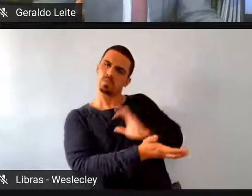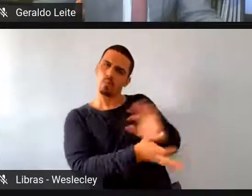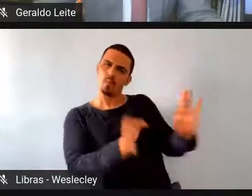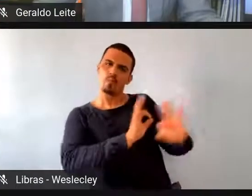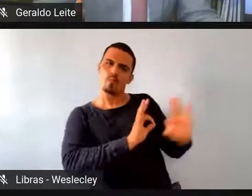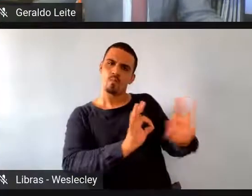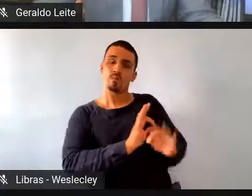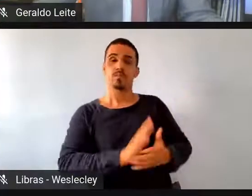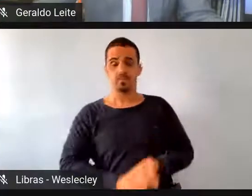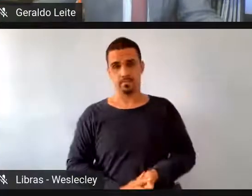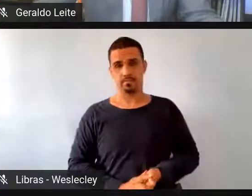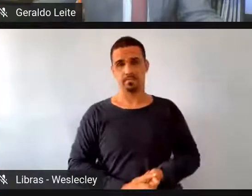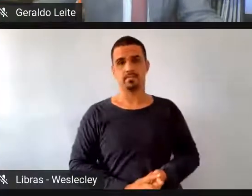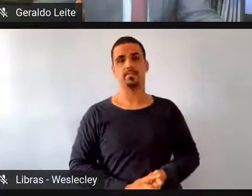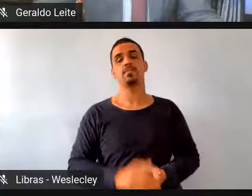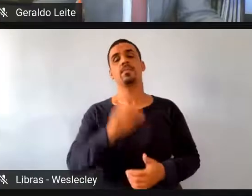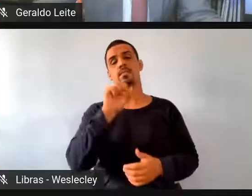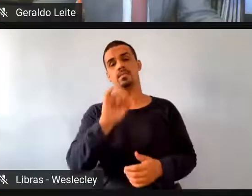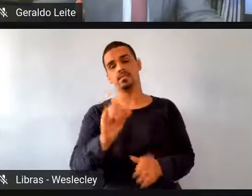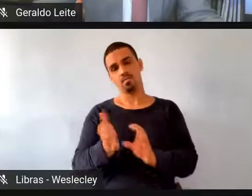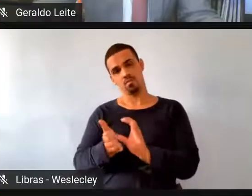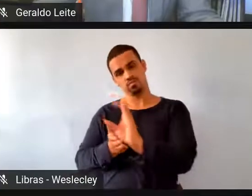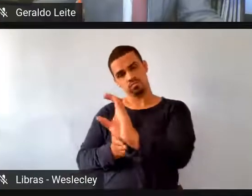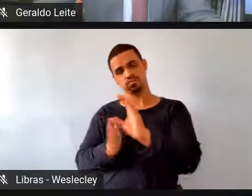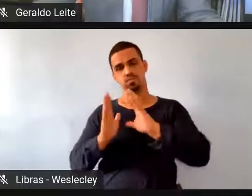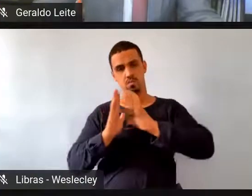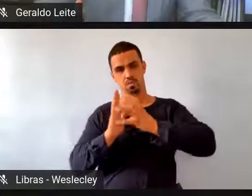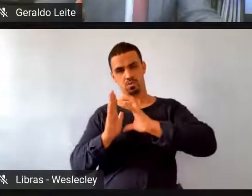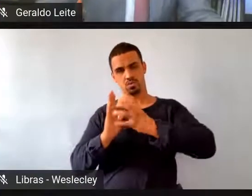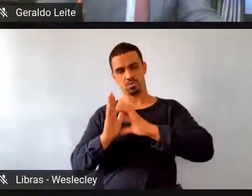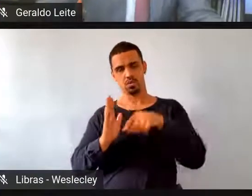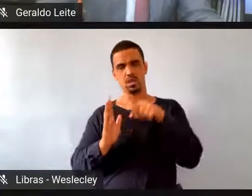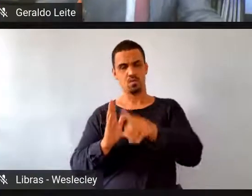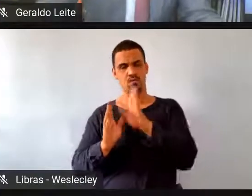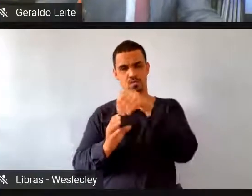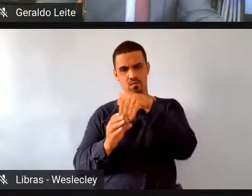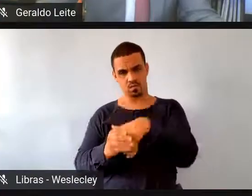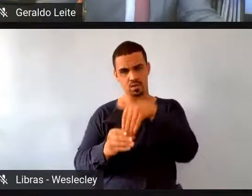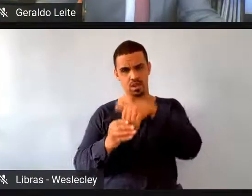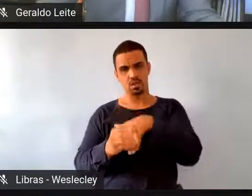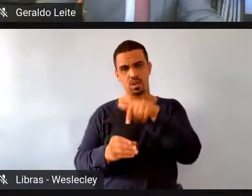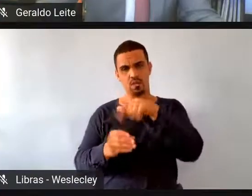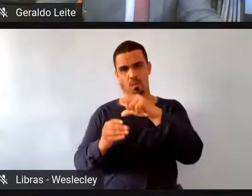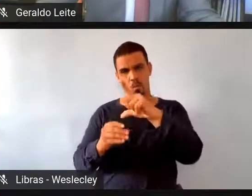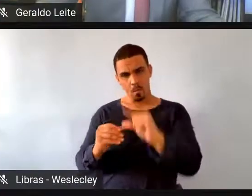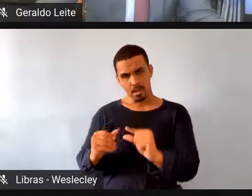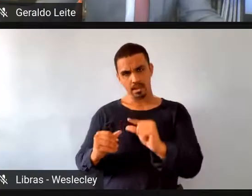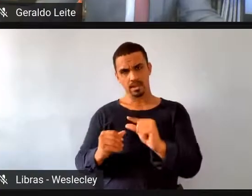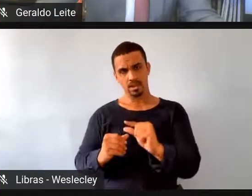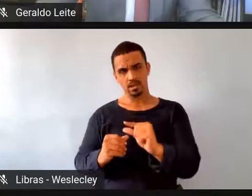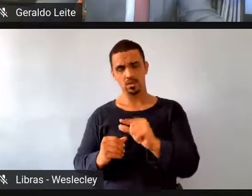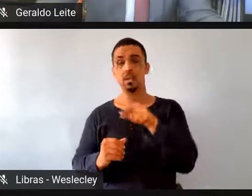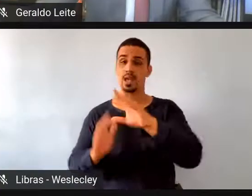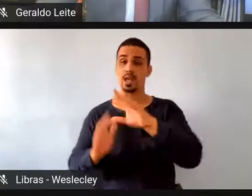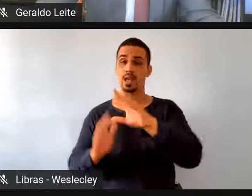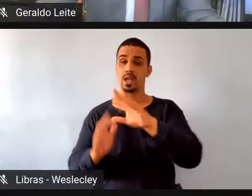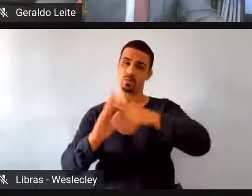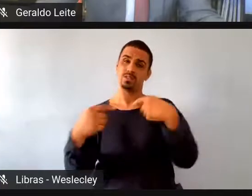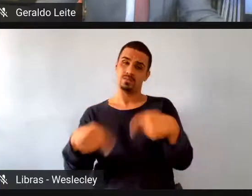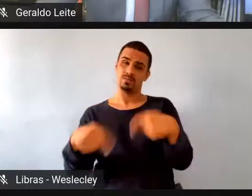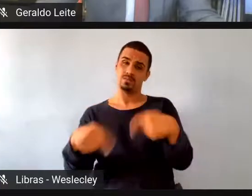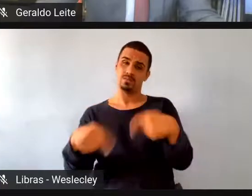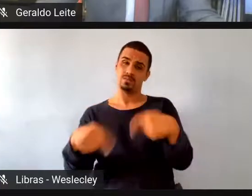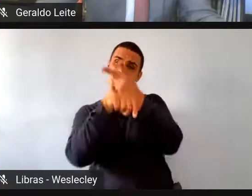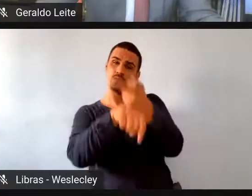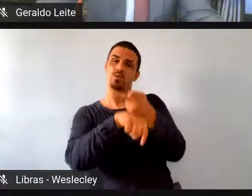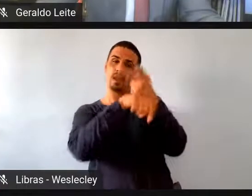do financiamento, seja fundo partidário, fundo eleitoral, fosse mais baixo, o partido teria que correr atrás